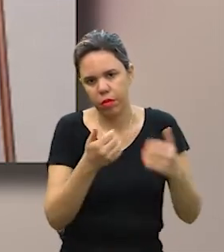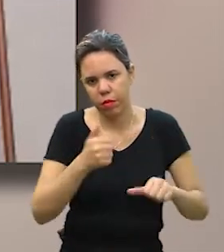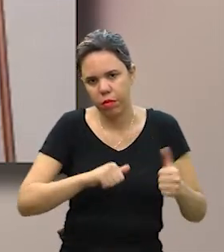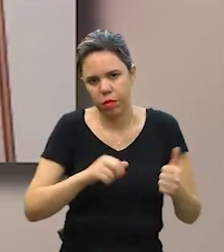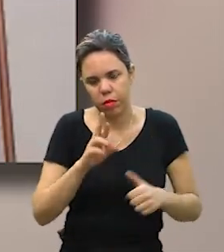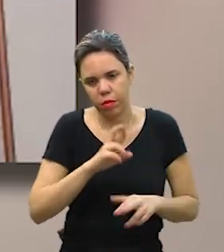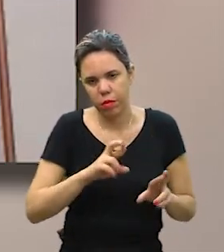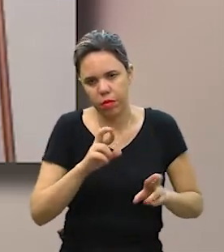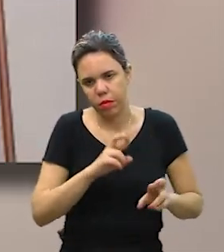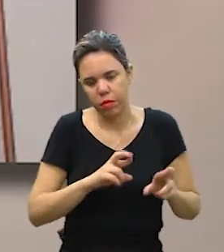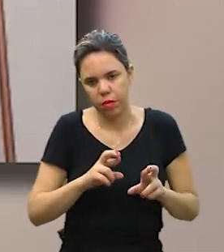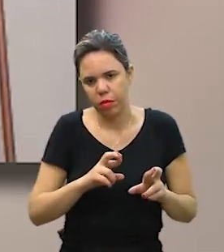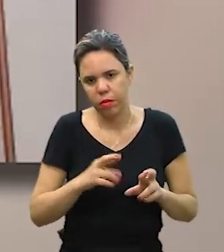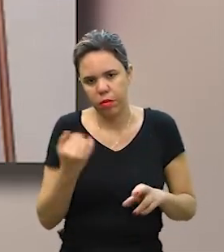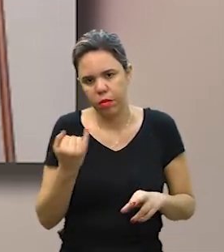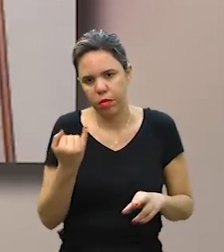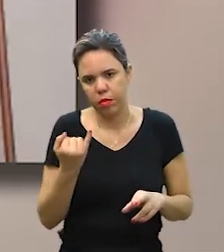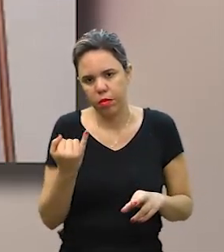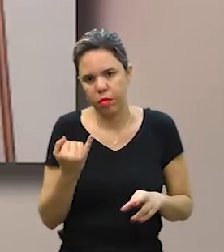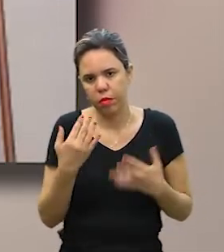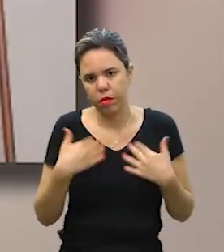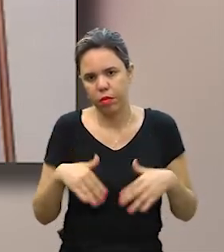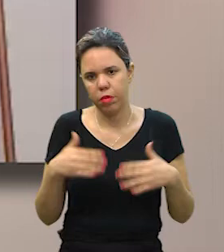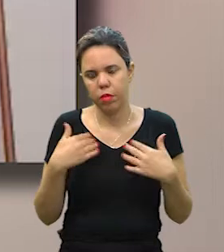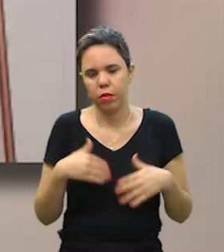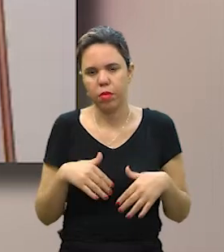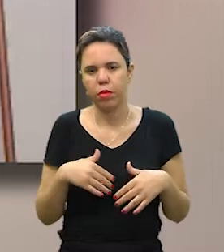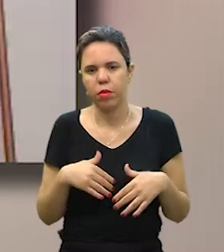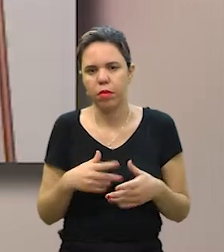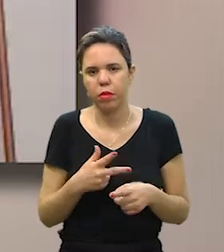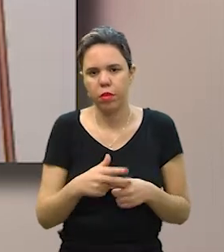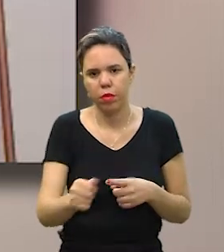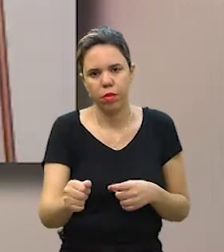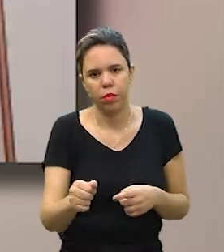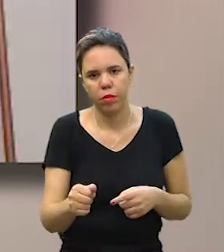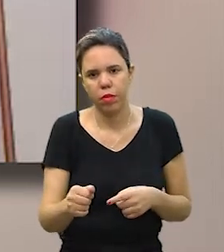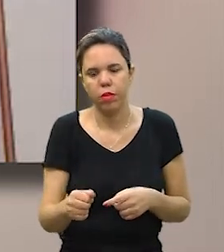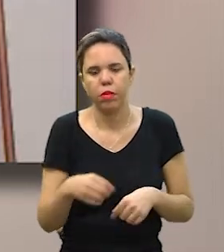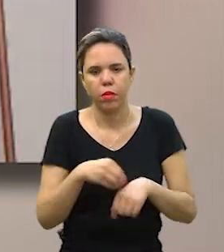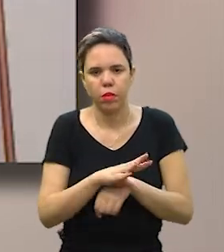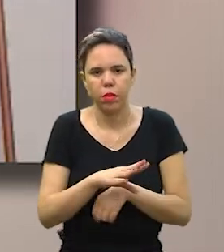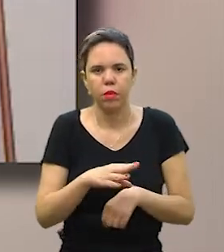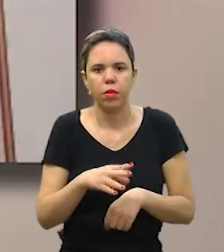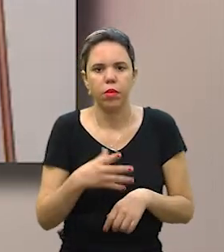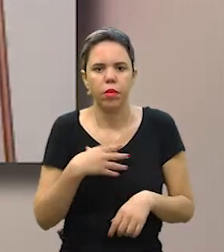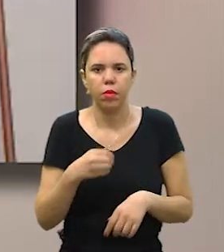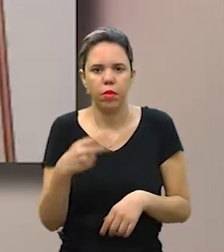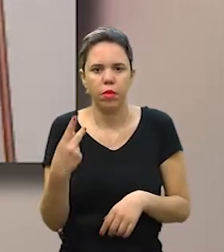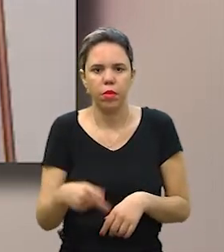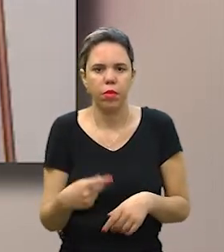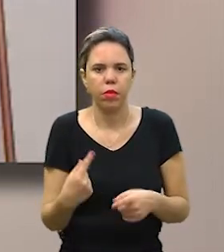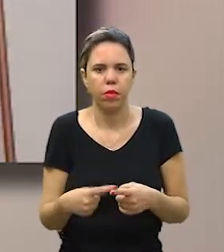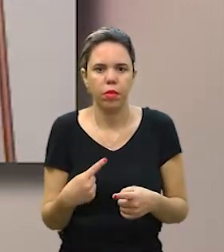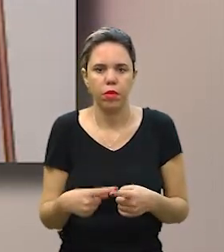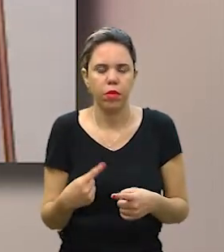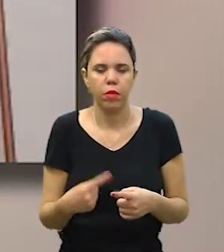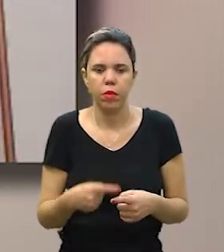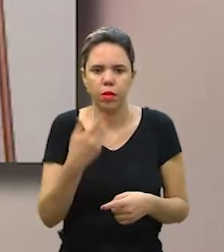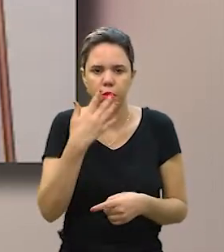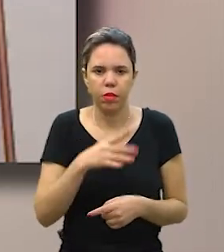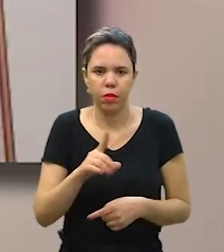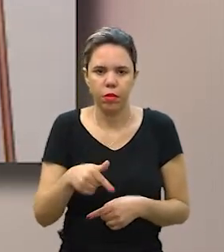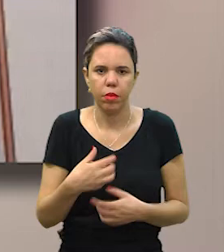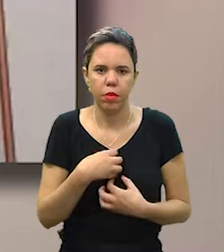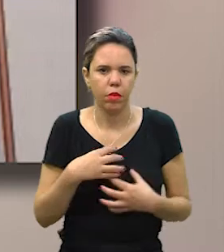gente avaliar, mas o importante é se acalmar para passar essa calma para o seu filho, né? Porque a